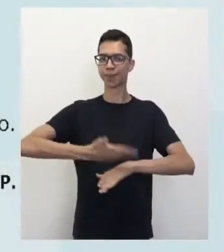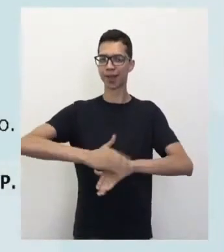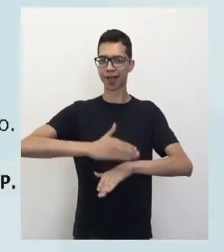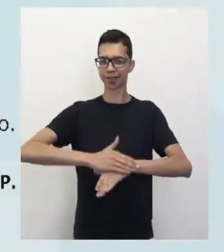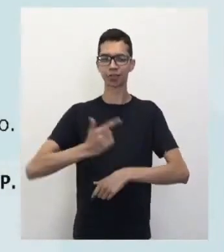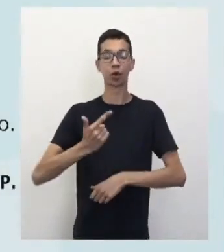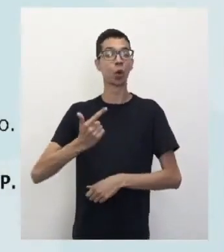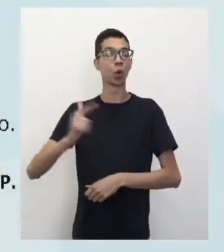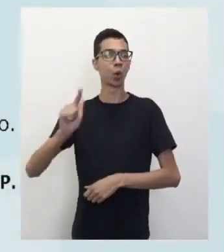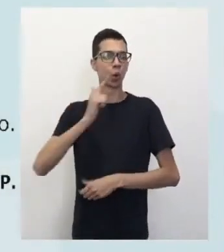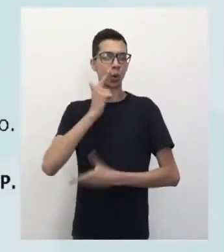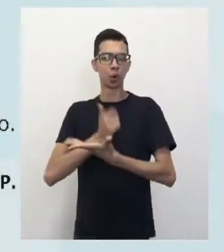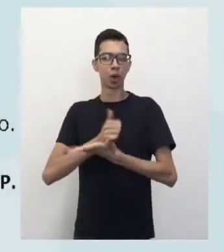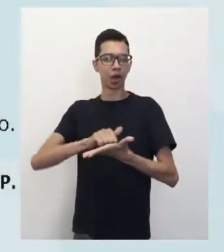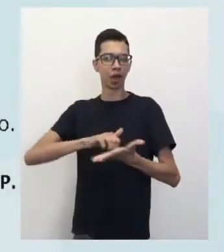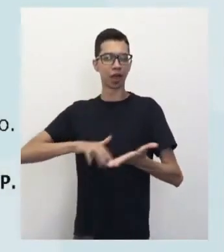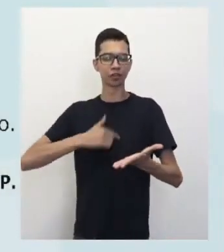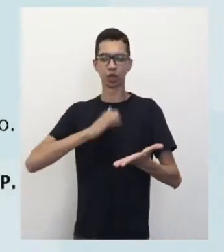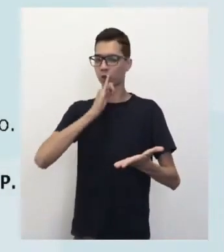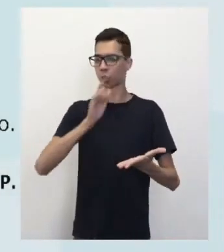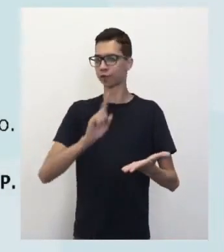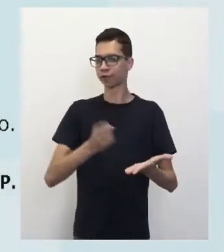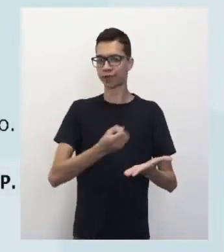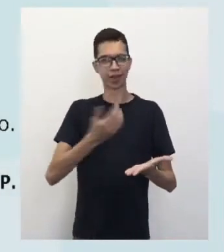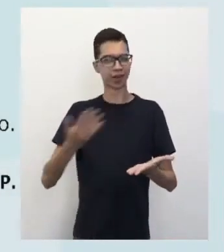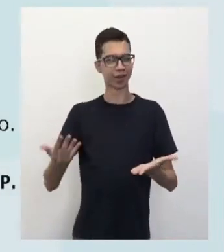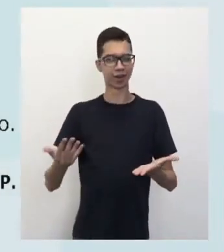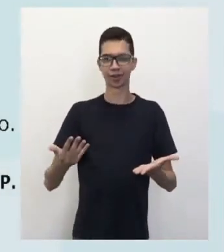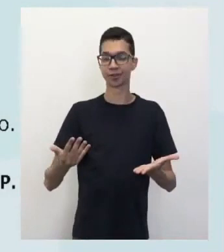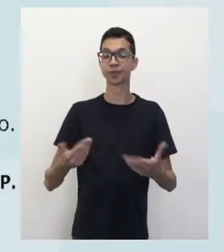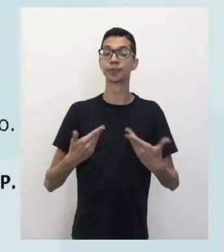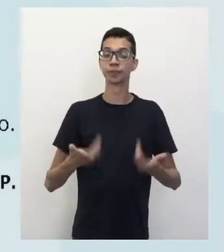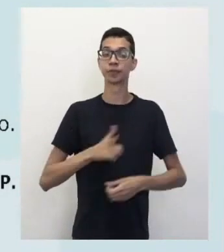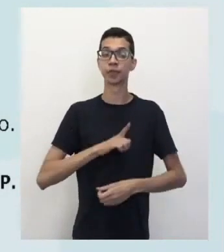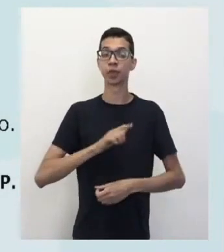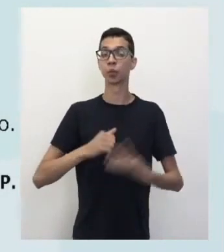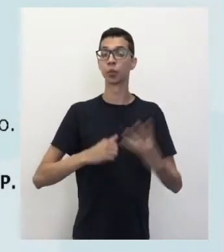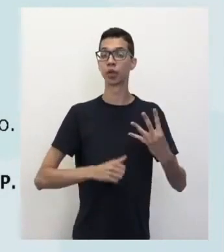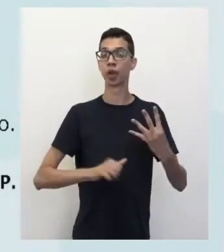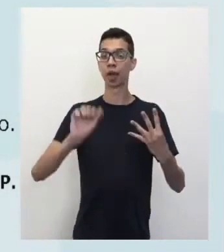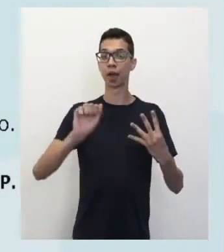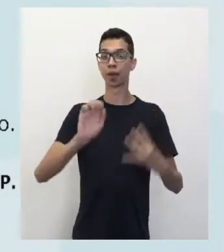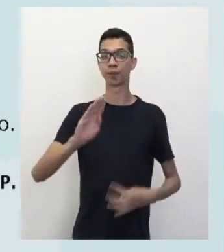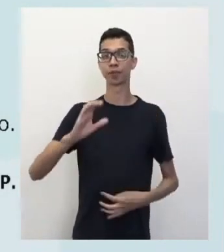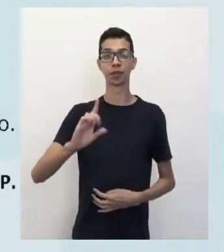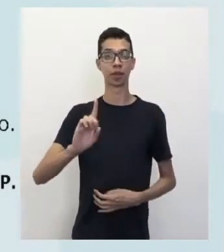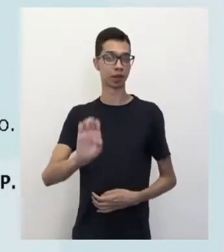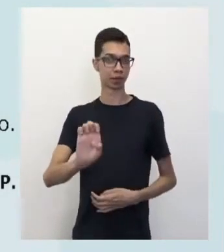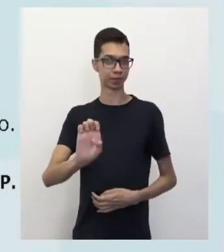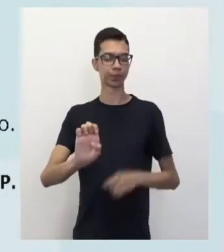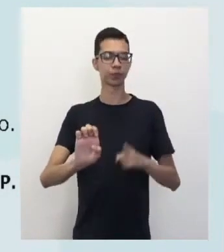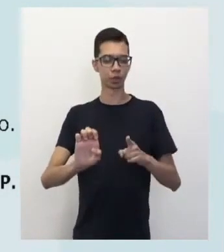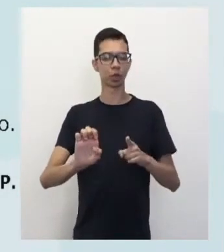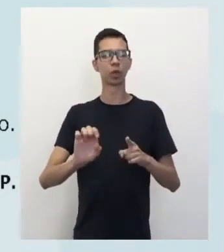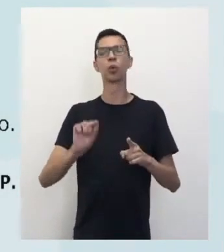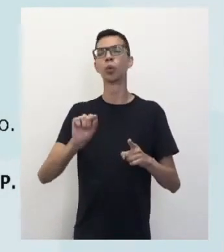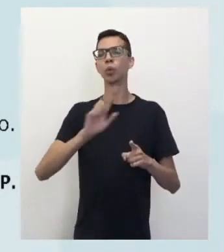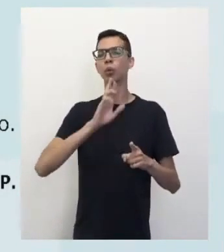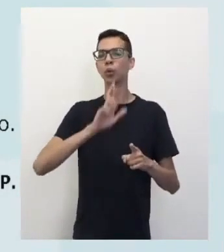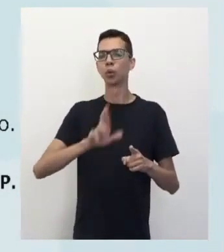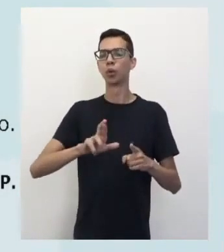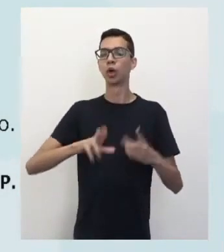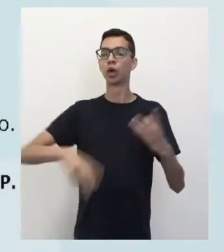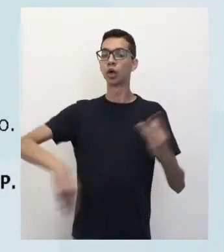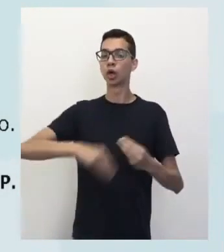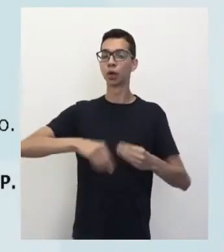não coloquei, enumerei a questão. Então, a 4, então tem A, B, C, D e E. Então, vocês vão colocar,